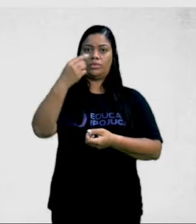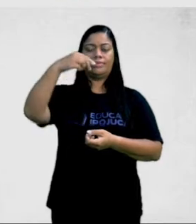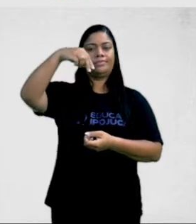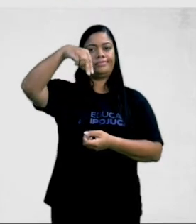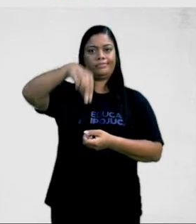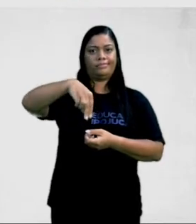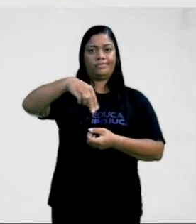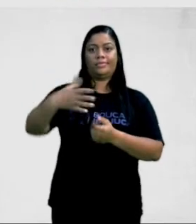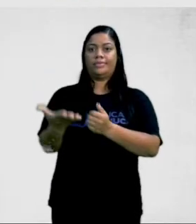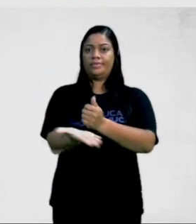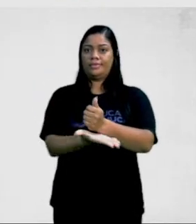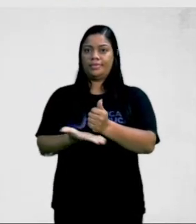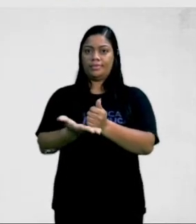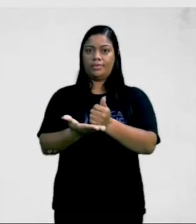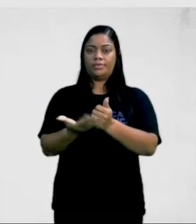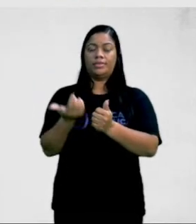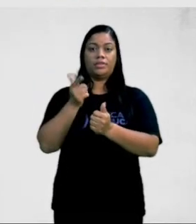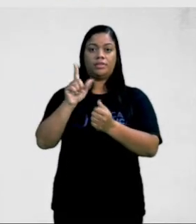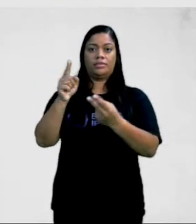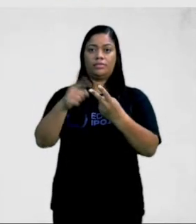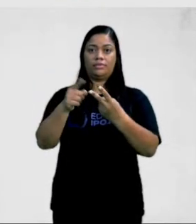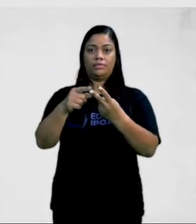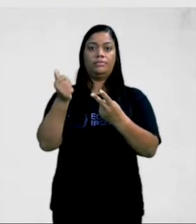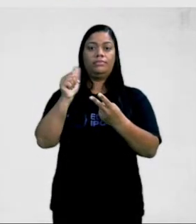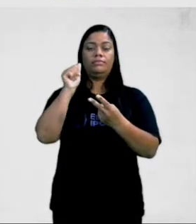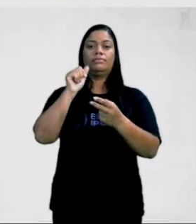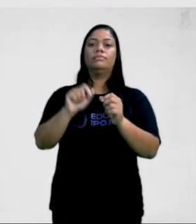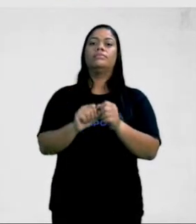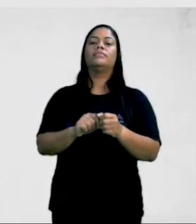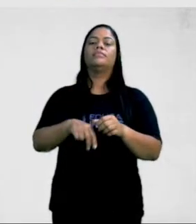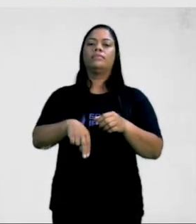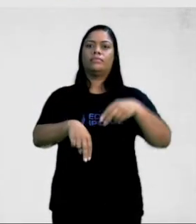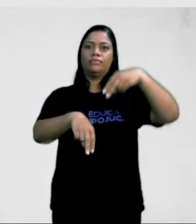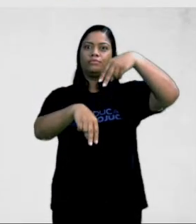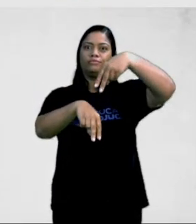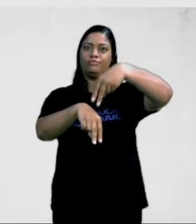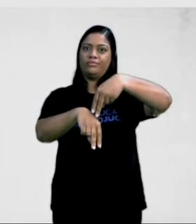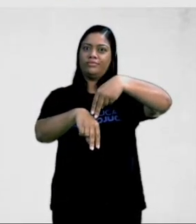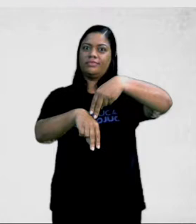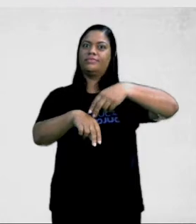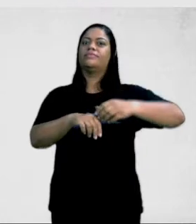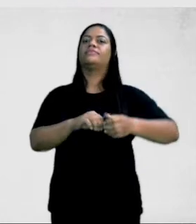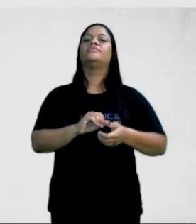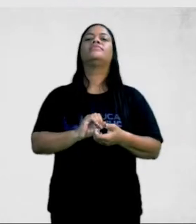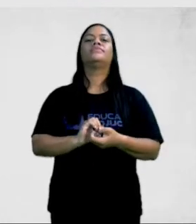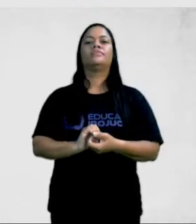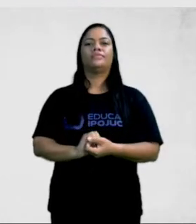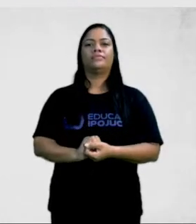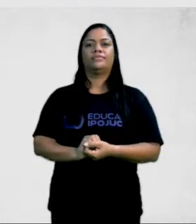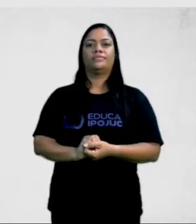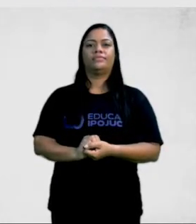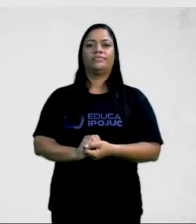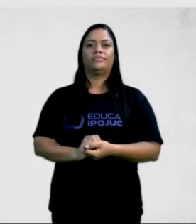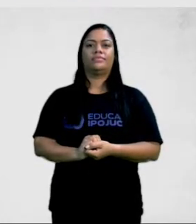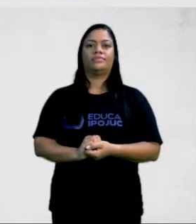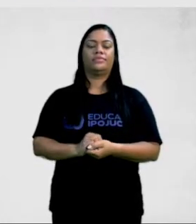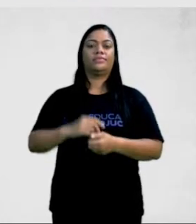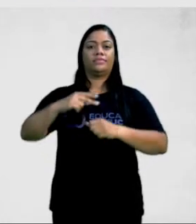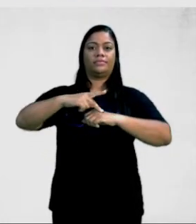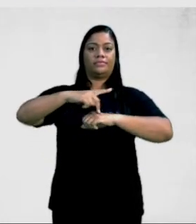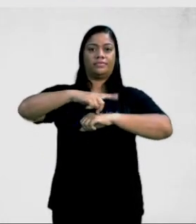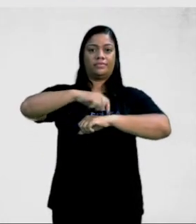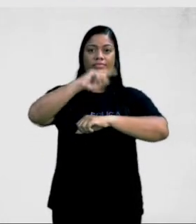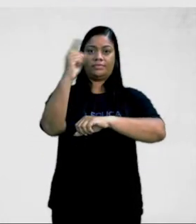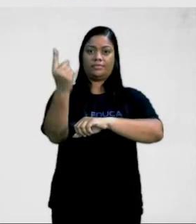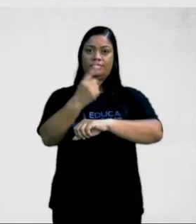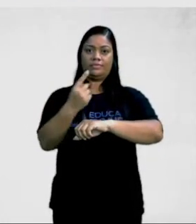que é a base, e uma ginasta no ar, certo? Que é a ponta. A ginástica artística ou